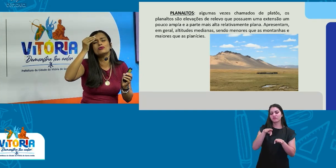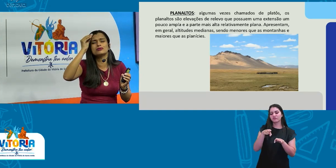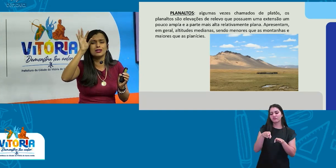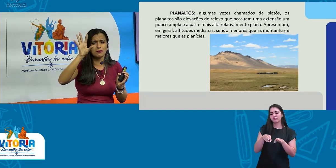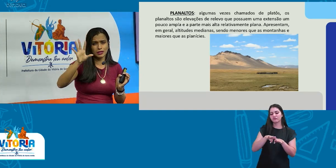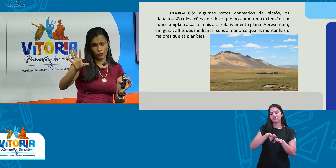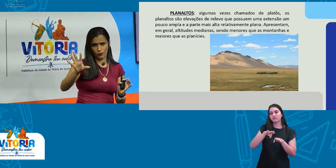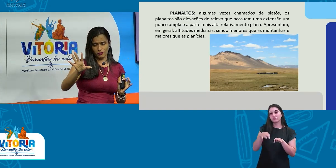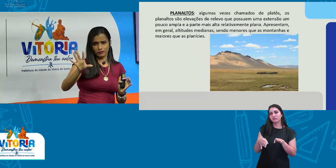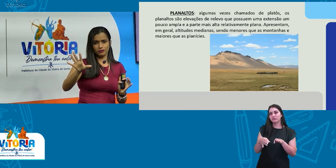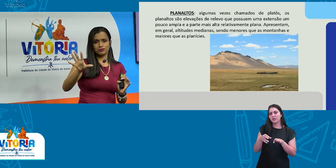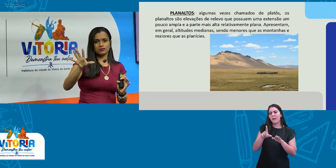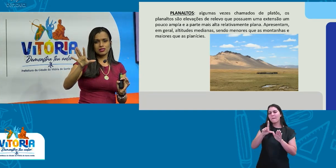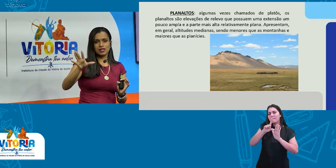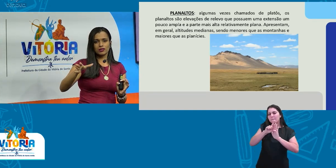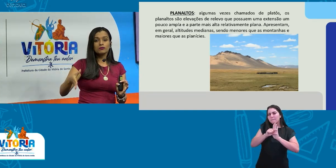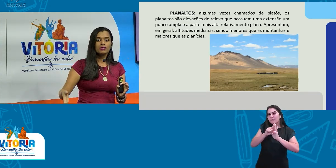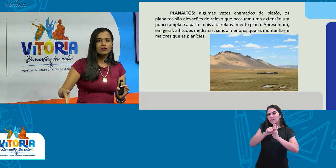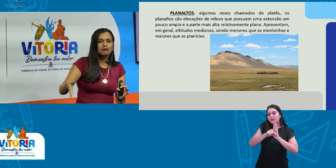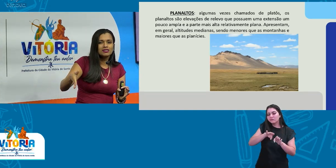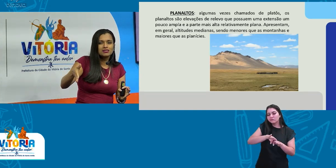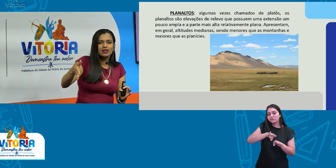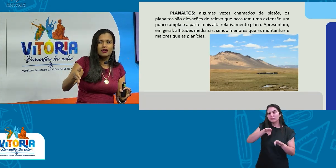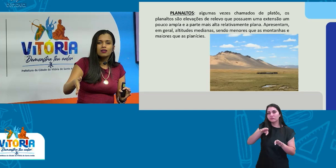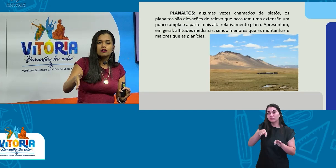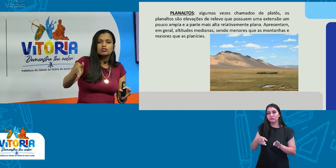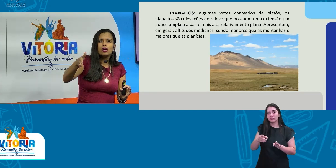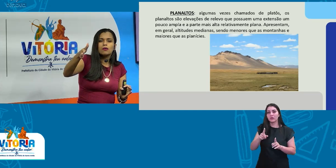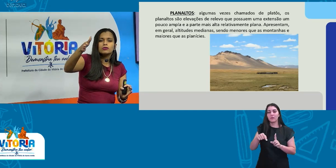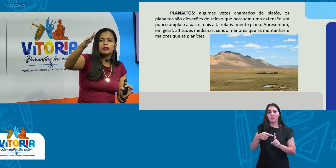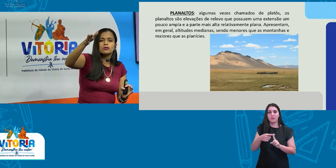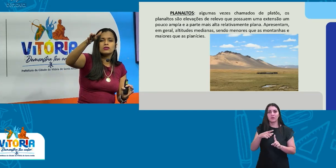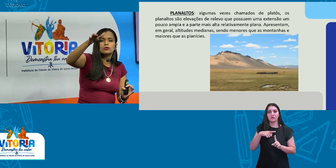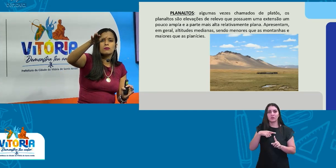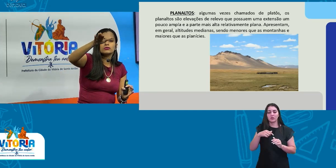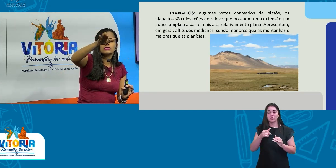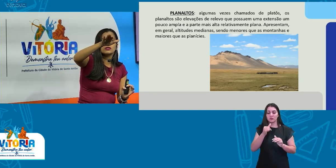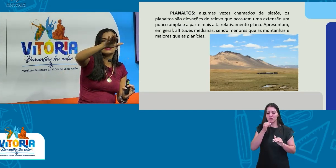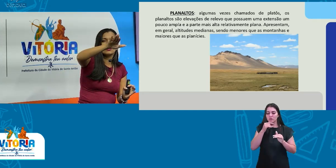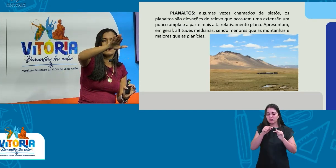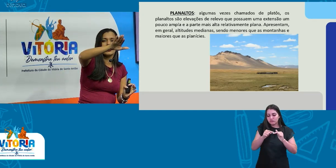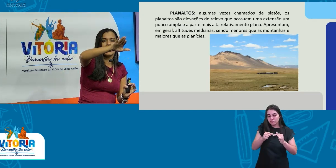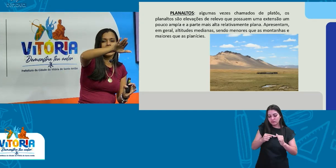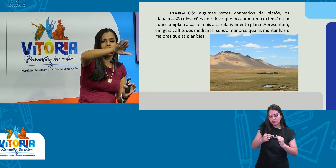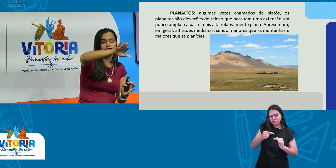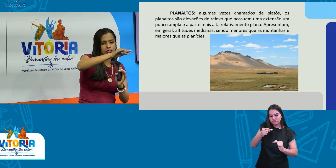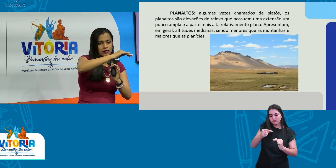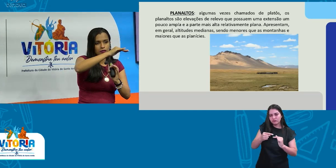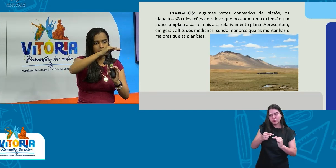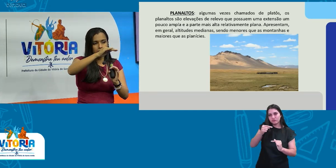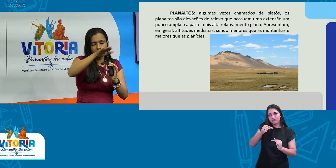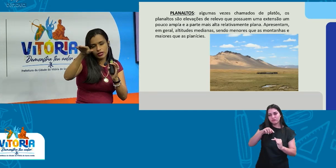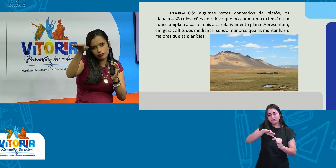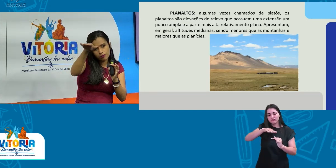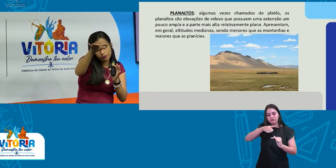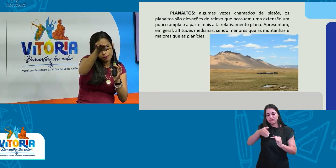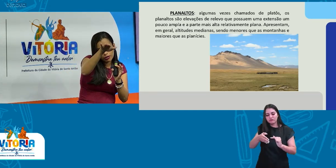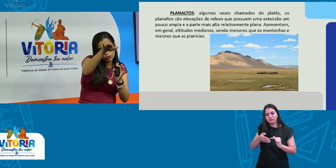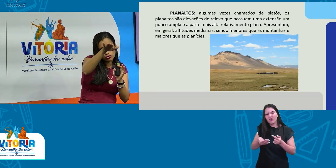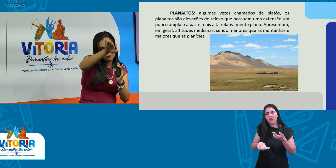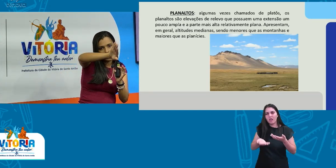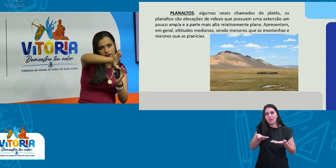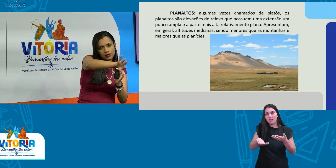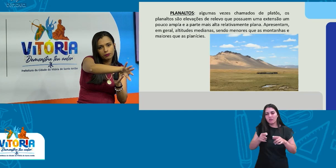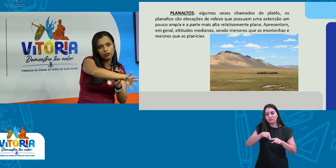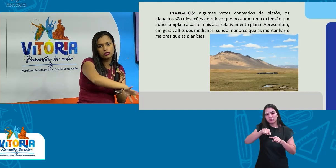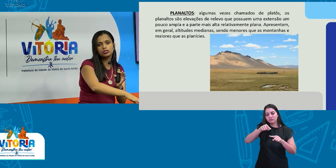uma montanha menor, tá certo? Mas que ele sobe, não é tão grande como uma montanha, tem um leve